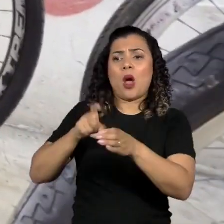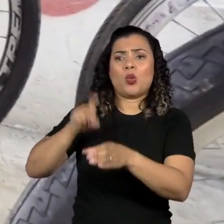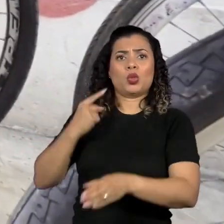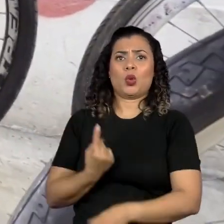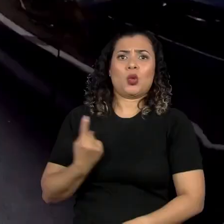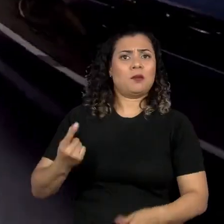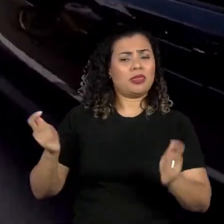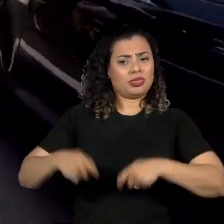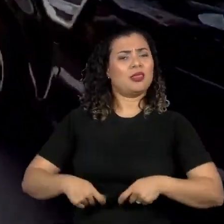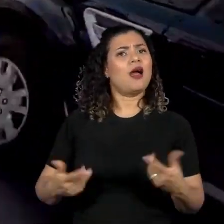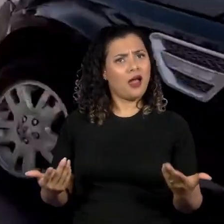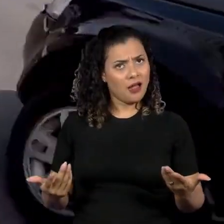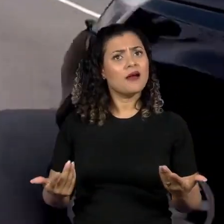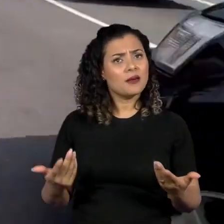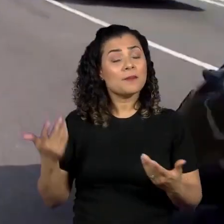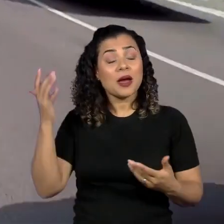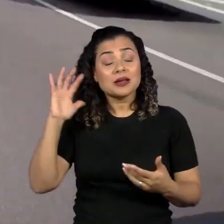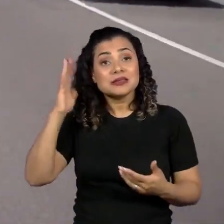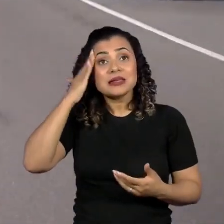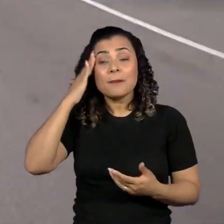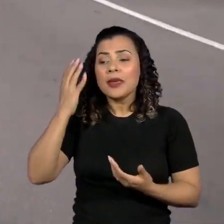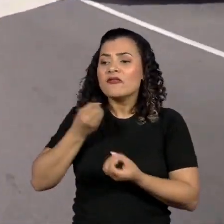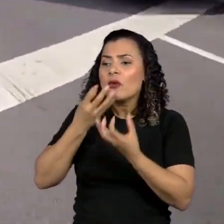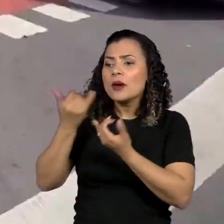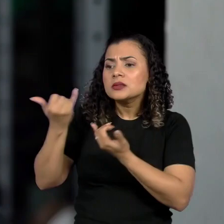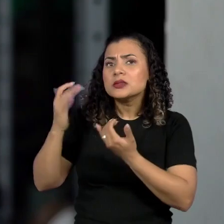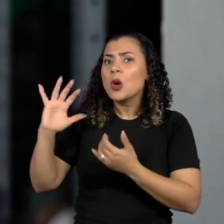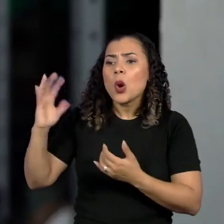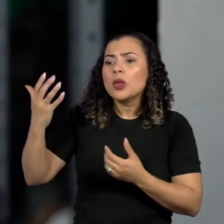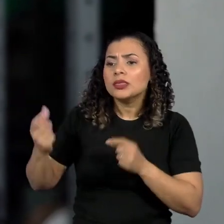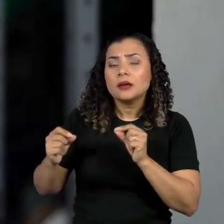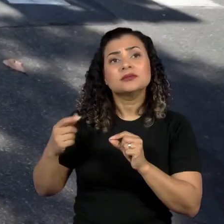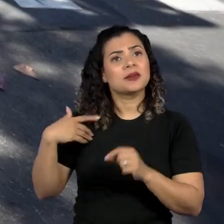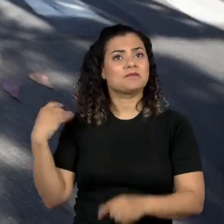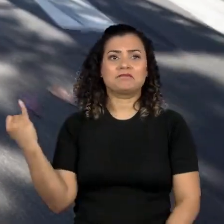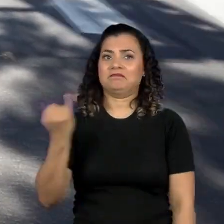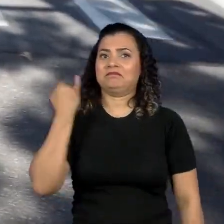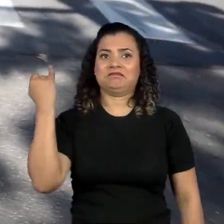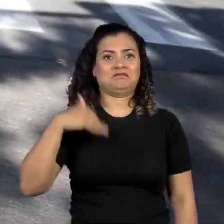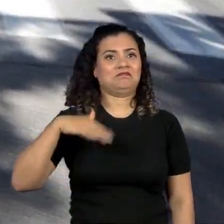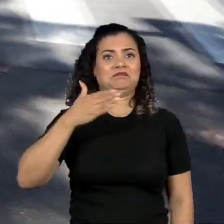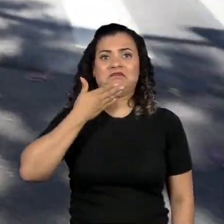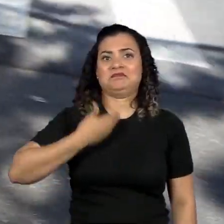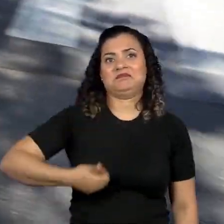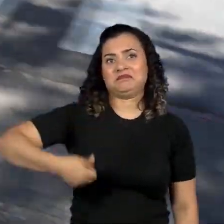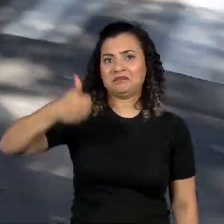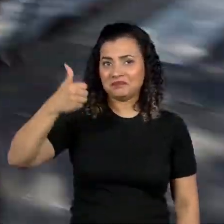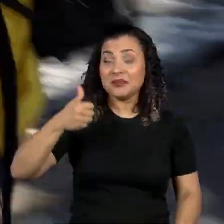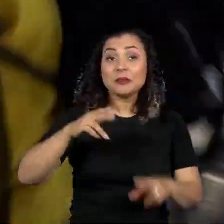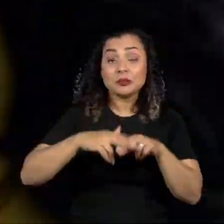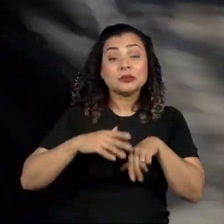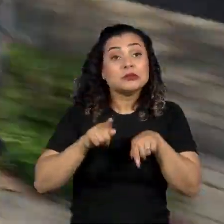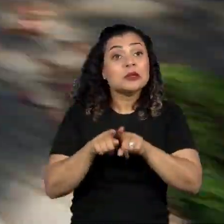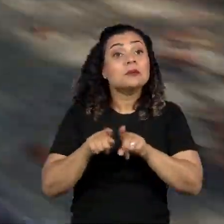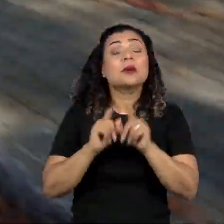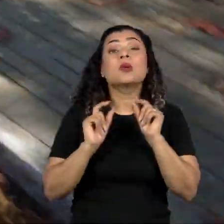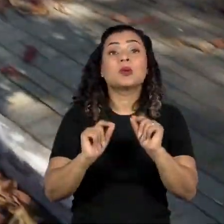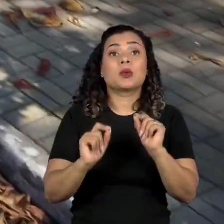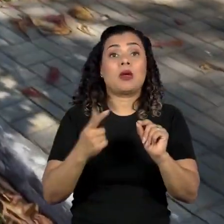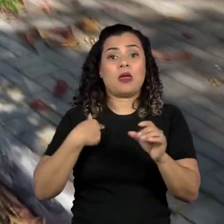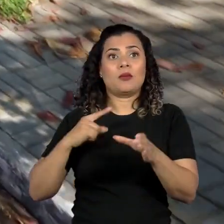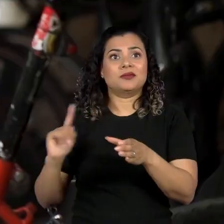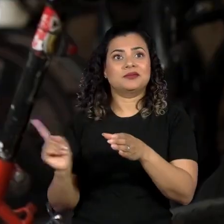próprio serviço, né, saber tudo o que acontece. Para mim isso aí não tem preço, né? E eu vejo uma grande vantagem é poder fazer